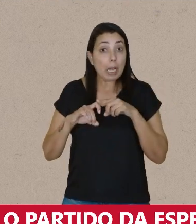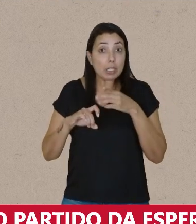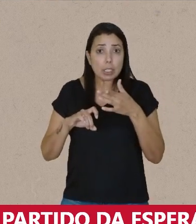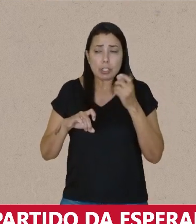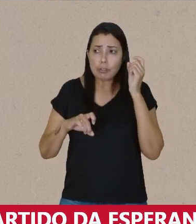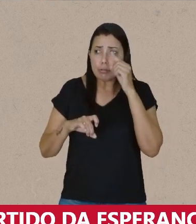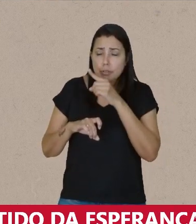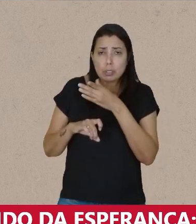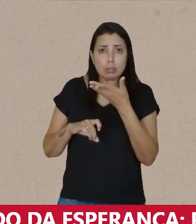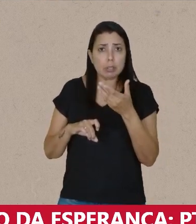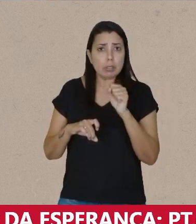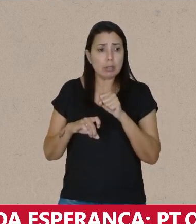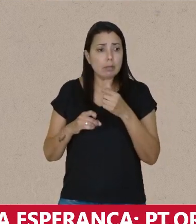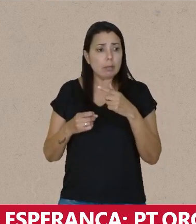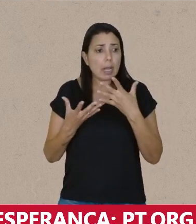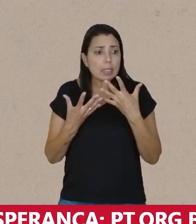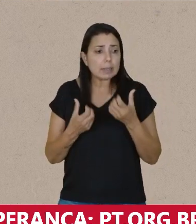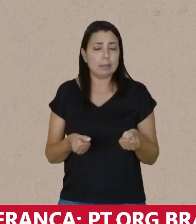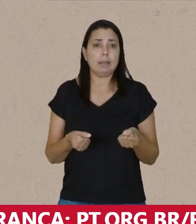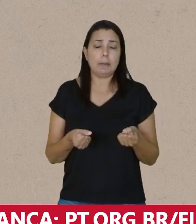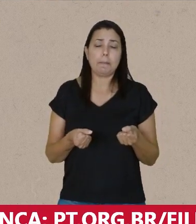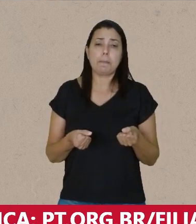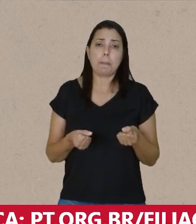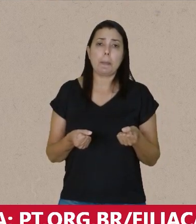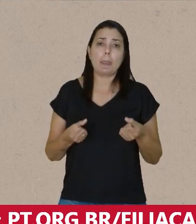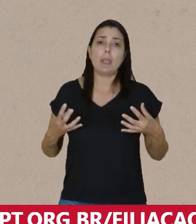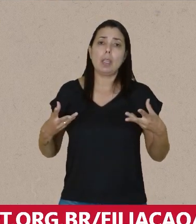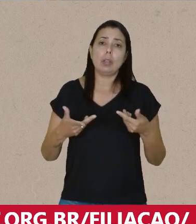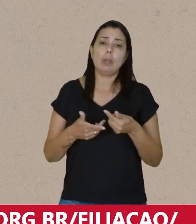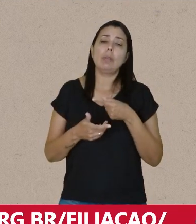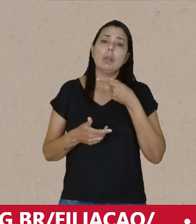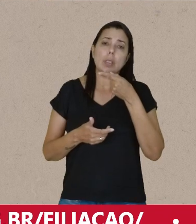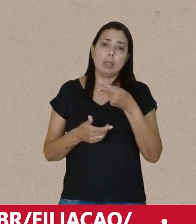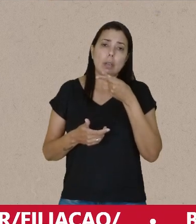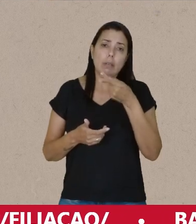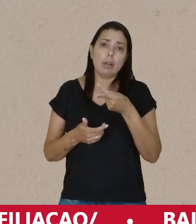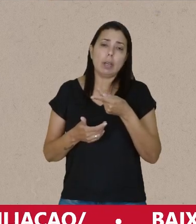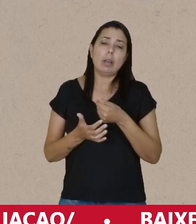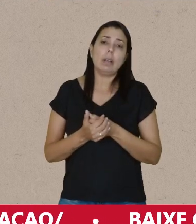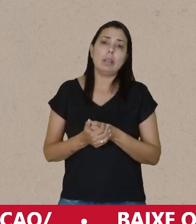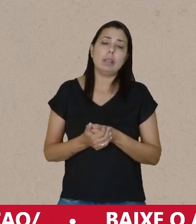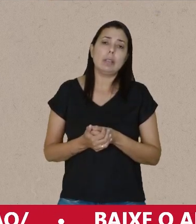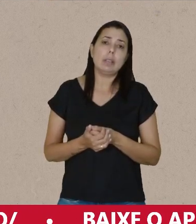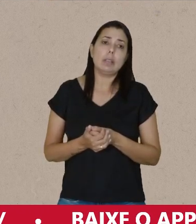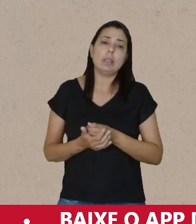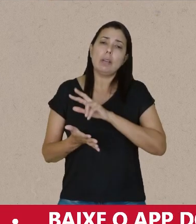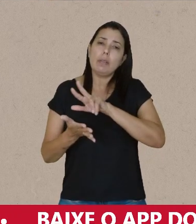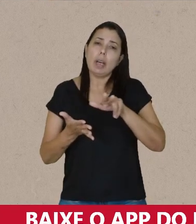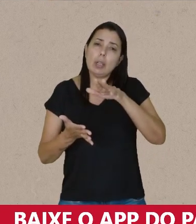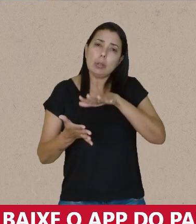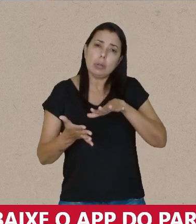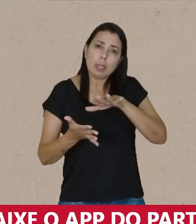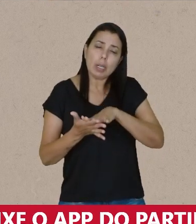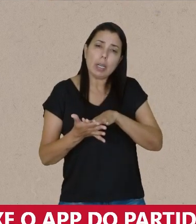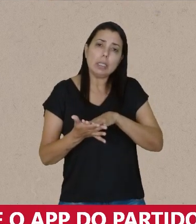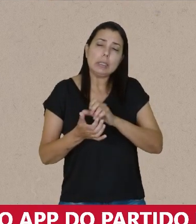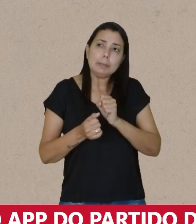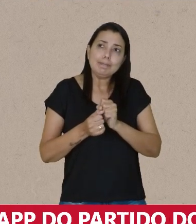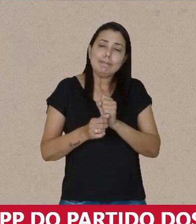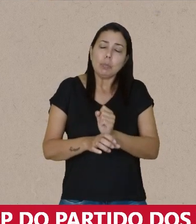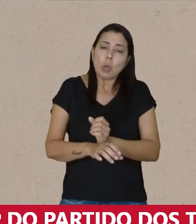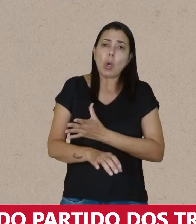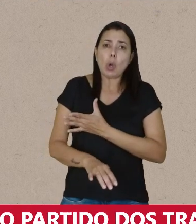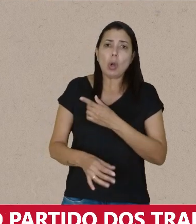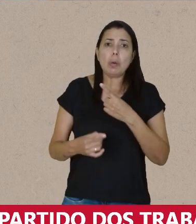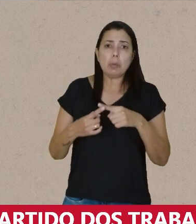gente lidar com essa situação, né? Em todo o depoimento, em todas as falas, vários momentos a gente se emociona